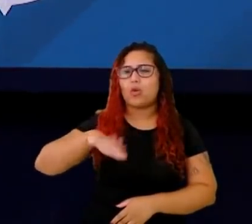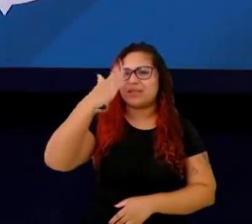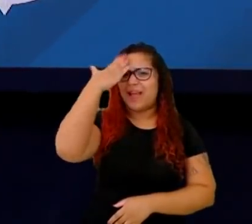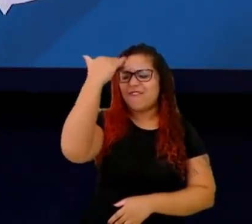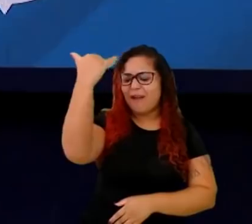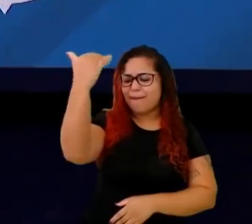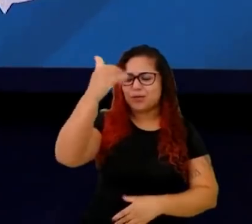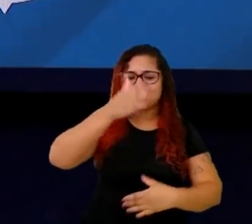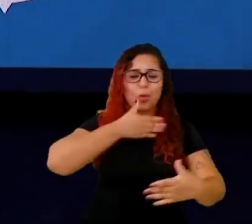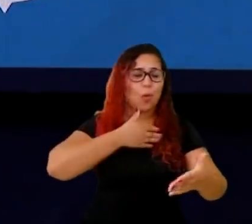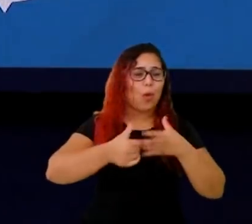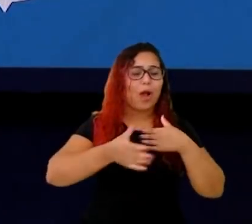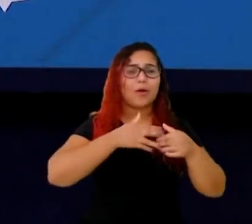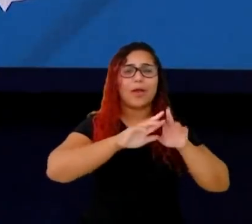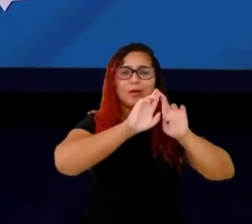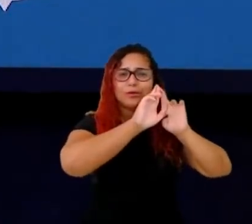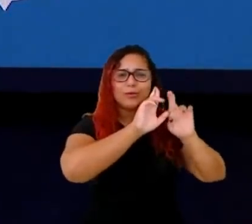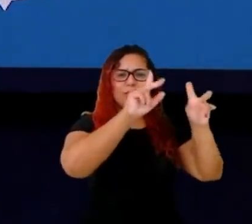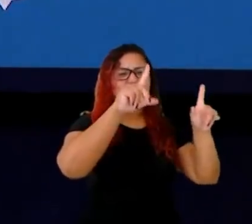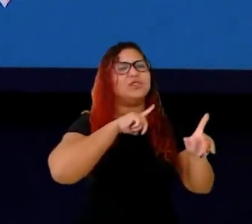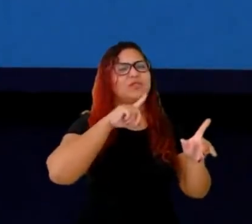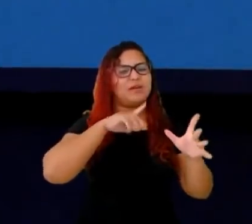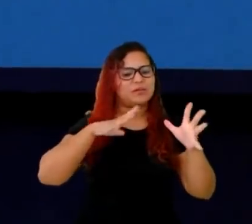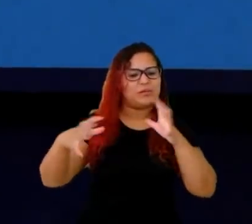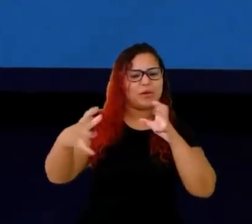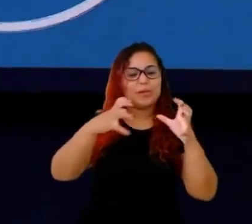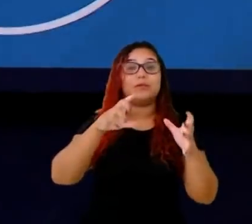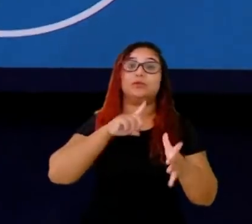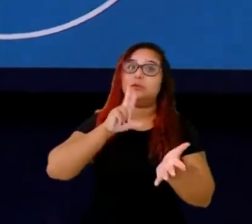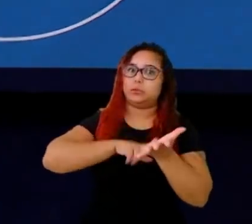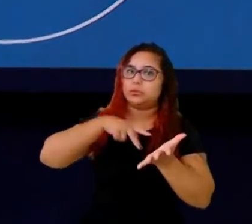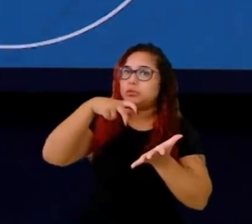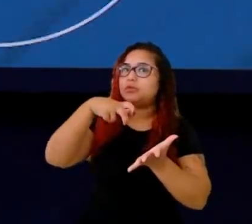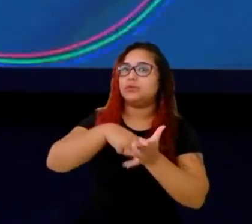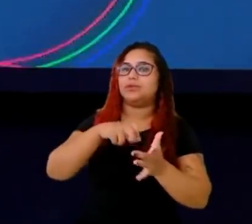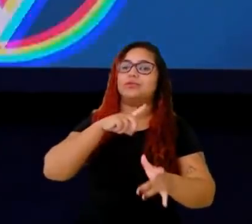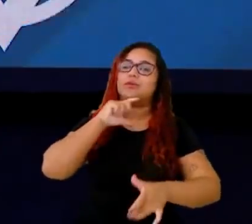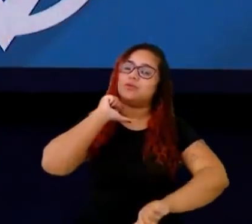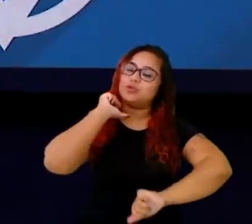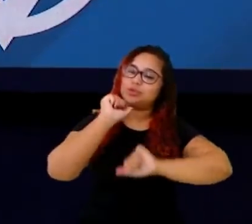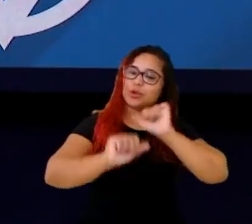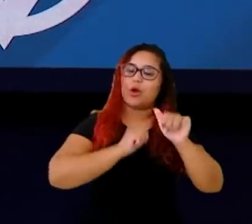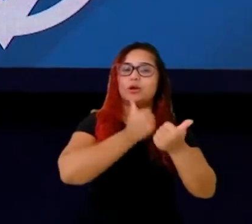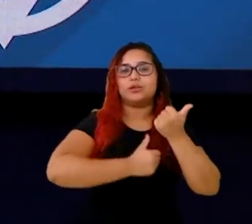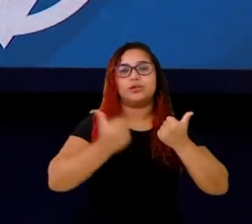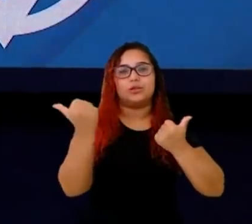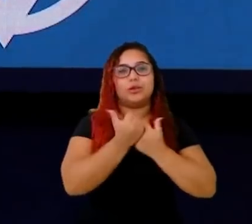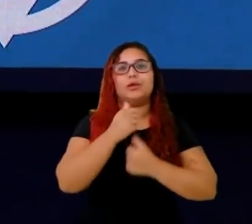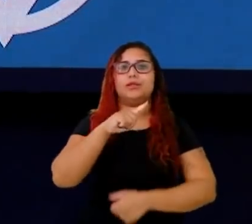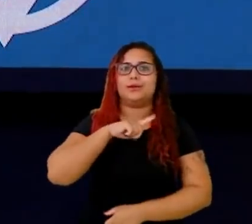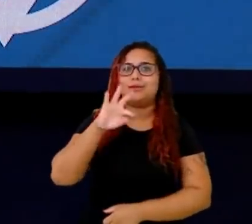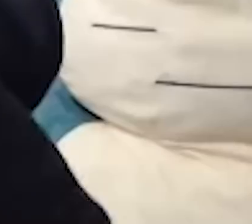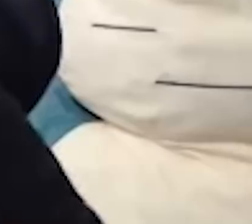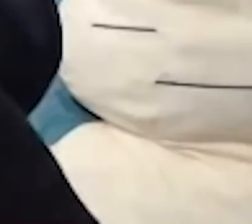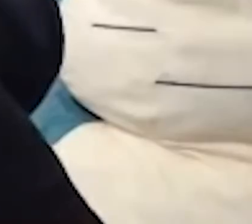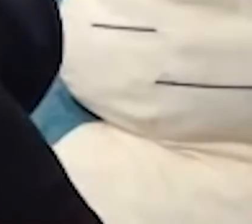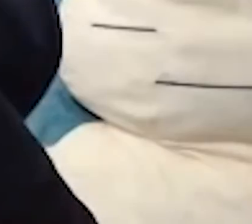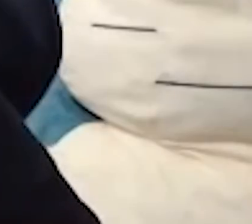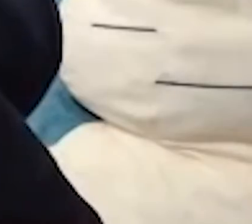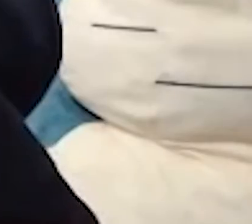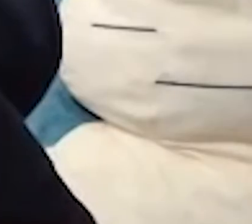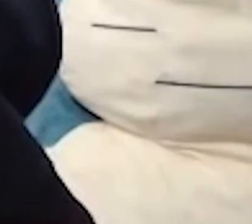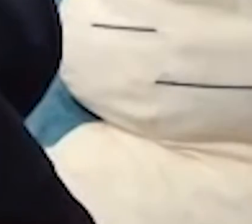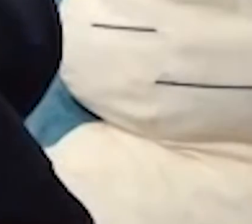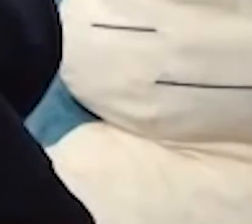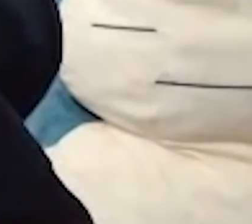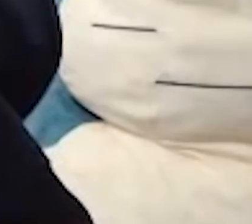pular de paraquedas, né? É, que a gente usou, né? Pra pular de paraquedas. E essa calça? Essa aí eu sei, assim, é calça cintura alta, tá ligado? Você gosta disso aí? Mas